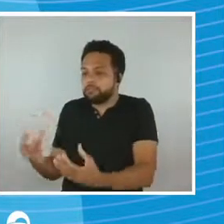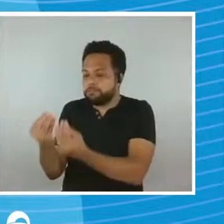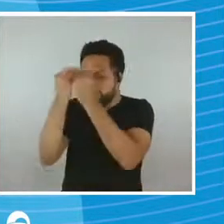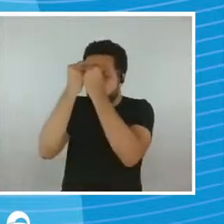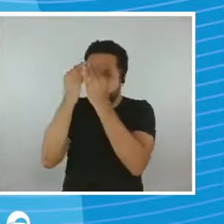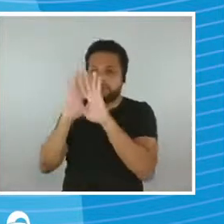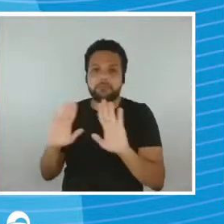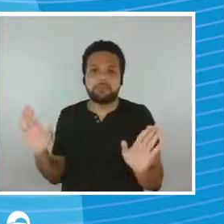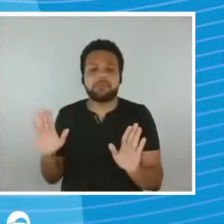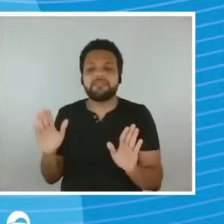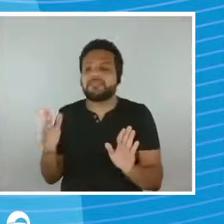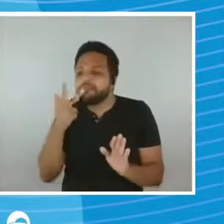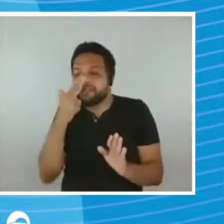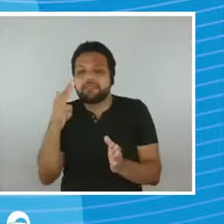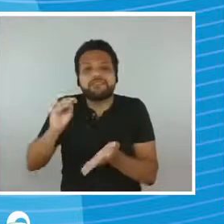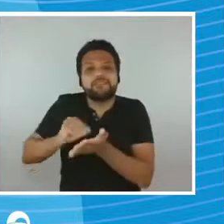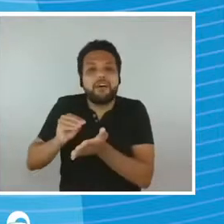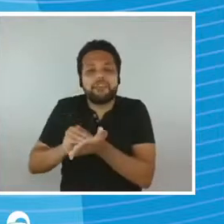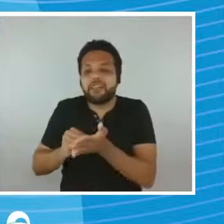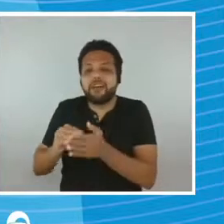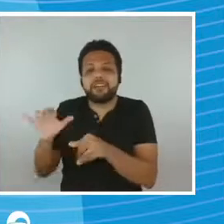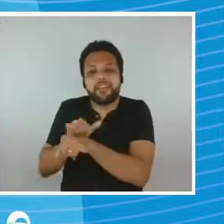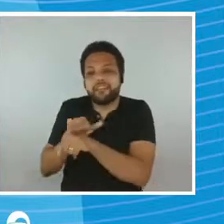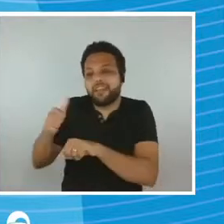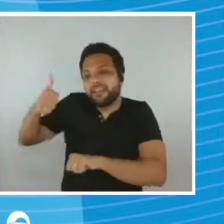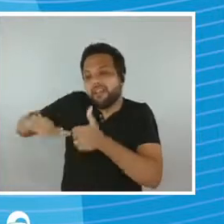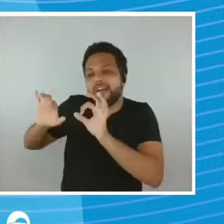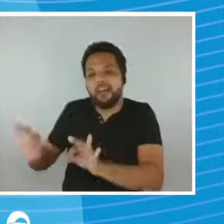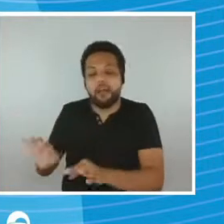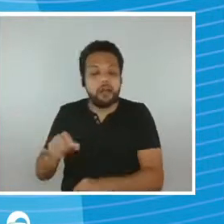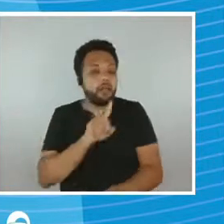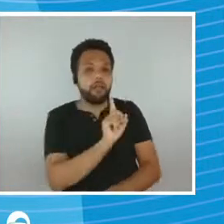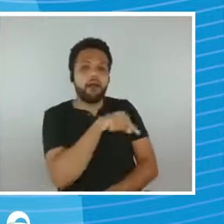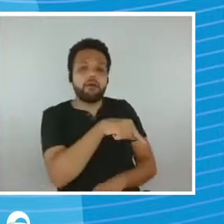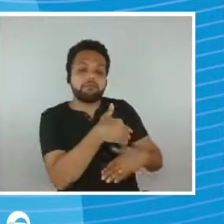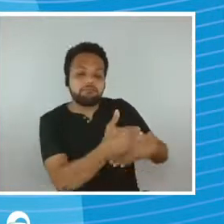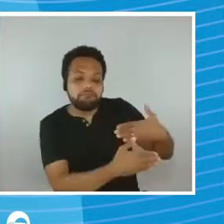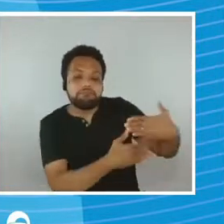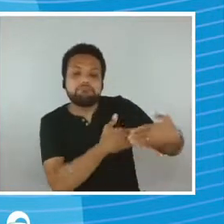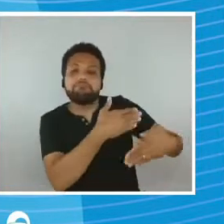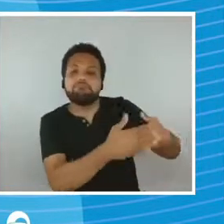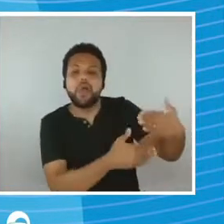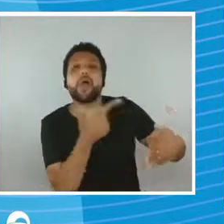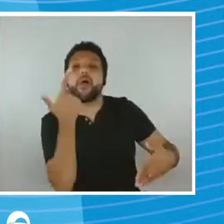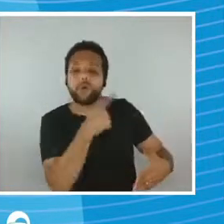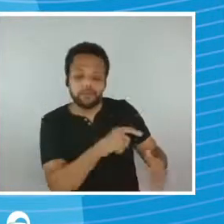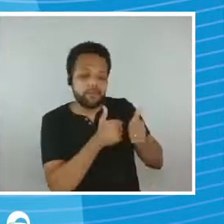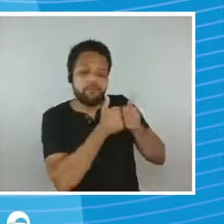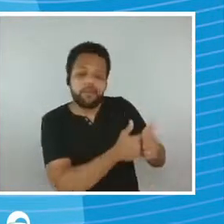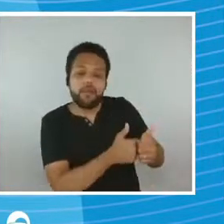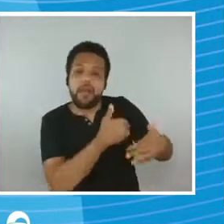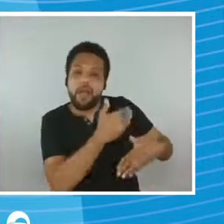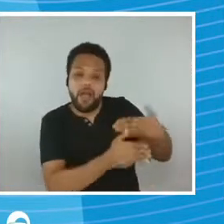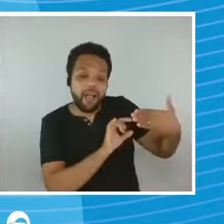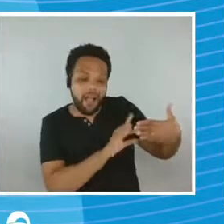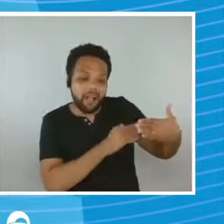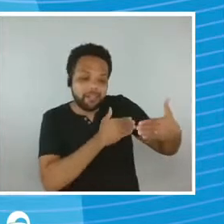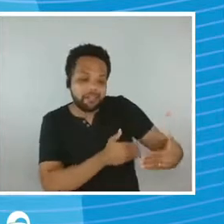basicamente um núcleo de competências, a gente deve decompor isso ao longo do processo acadêmico do aluno, avaliando de forma